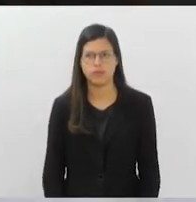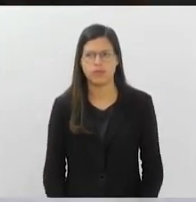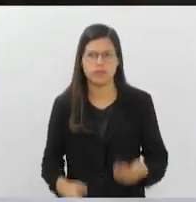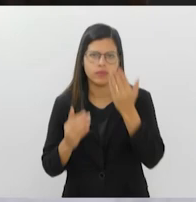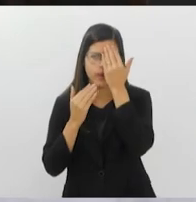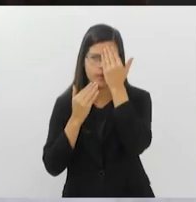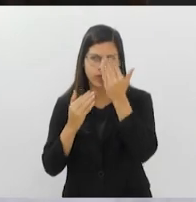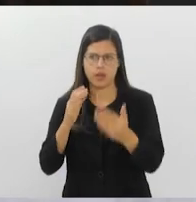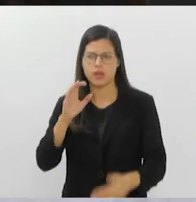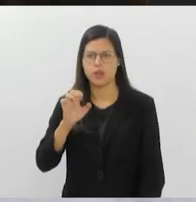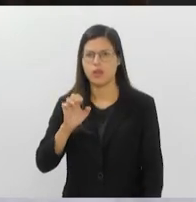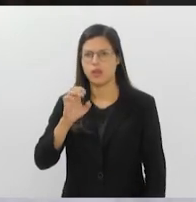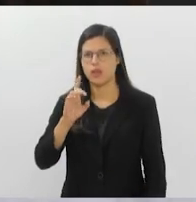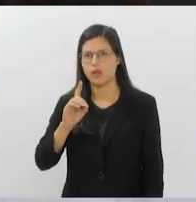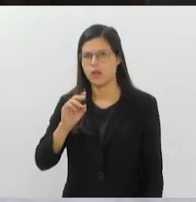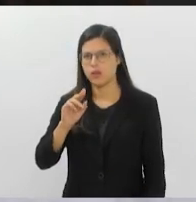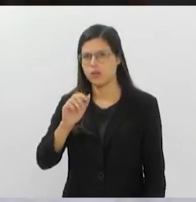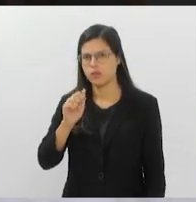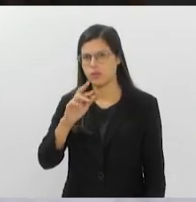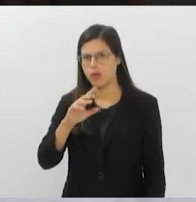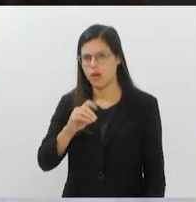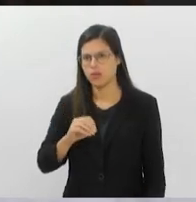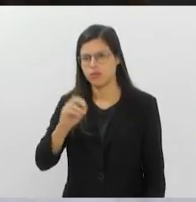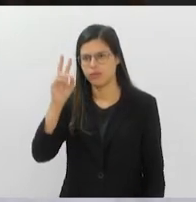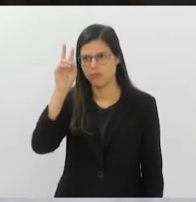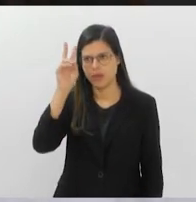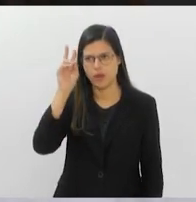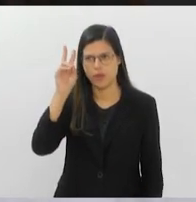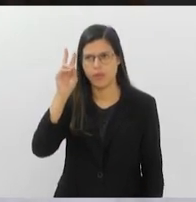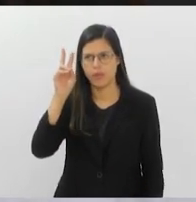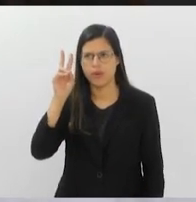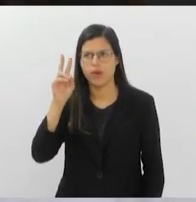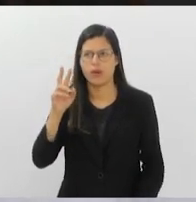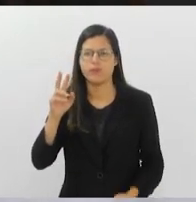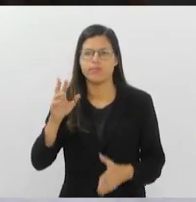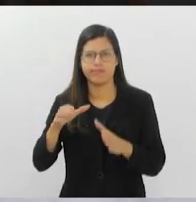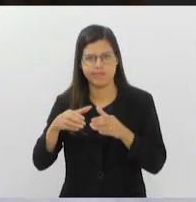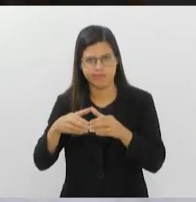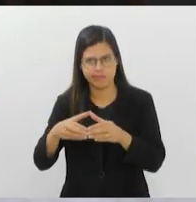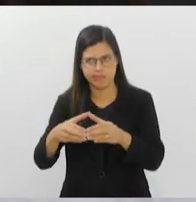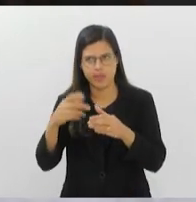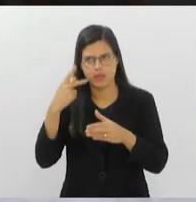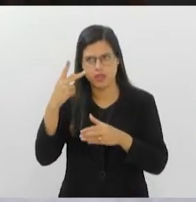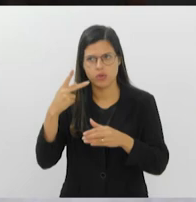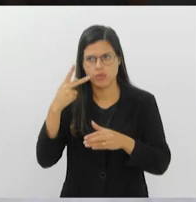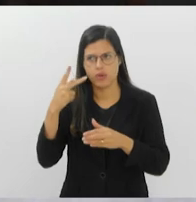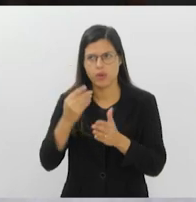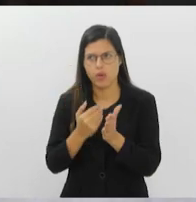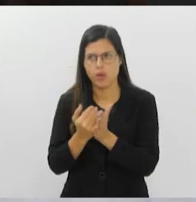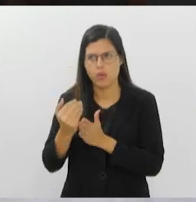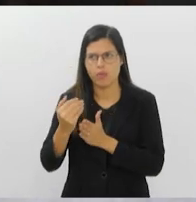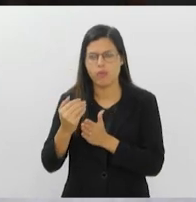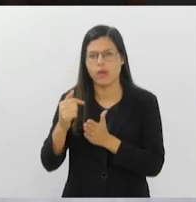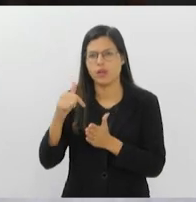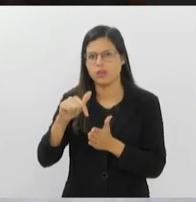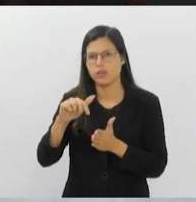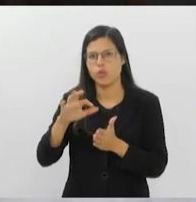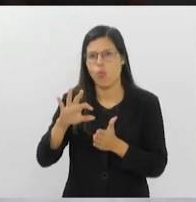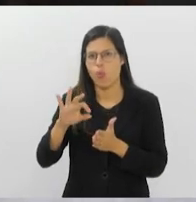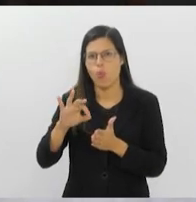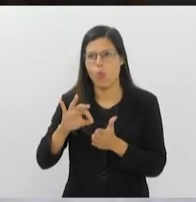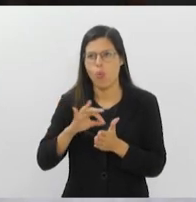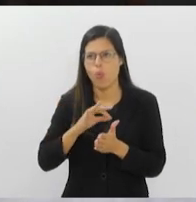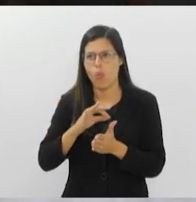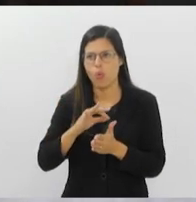Obrigado, Eduardo. Lembrou bem, a história dessa frente aqui começa com a nomeação do Valêncios para